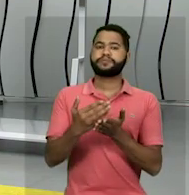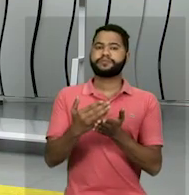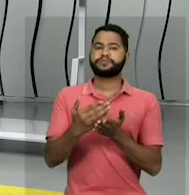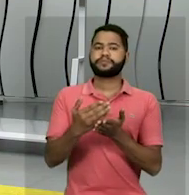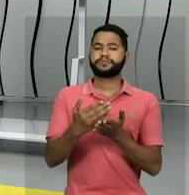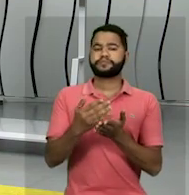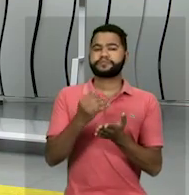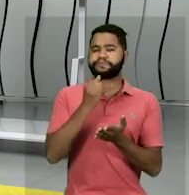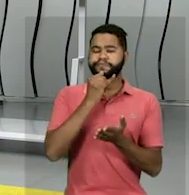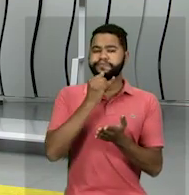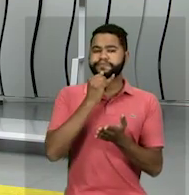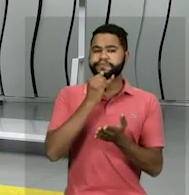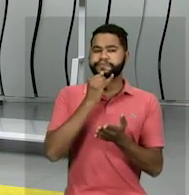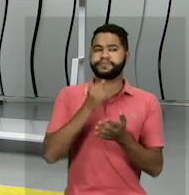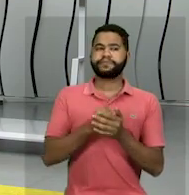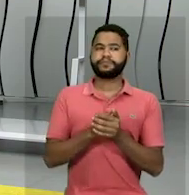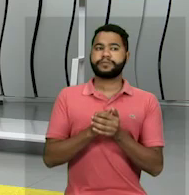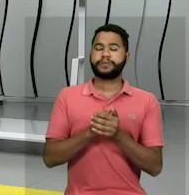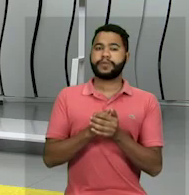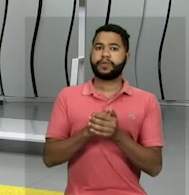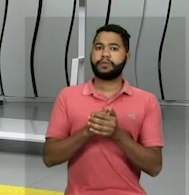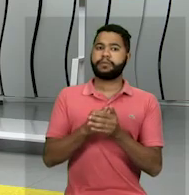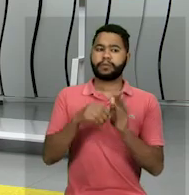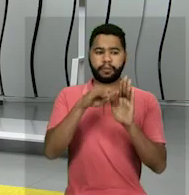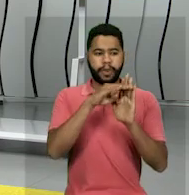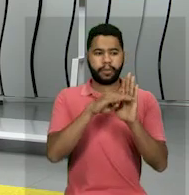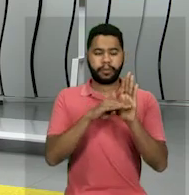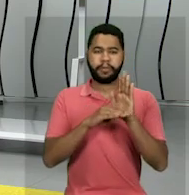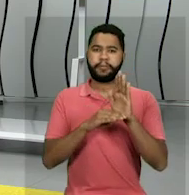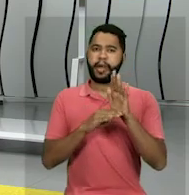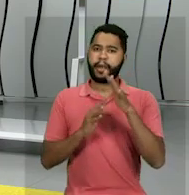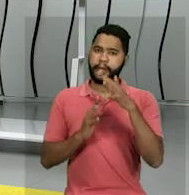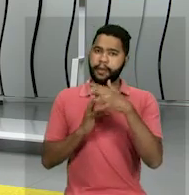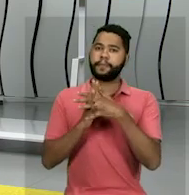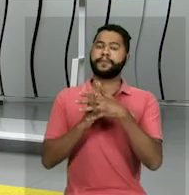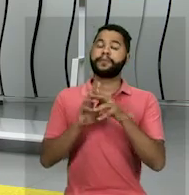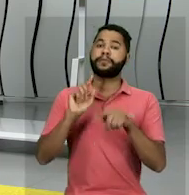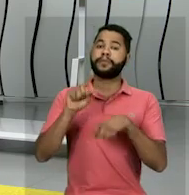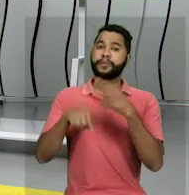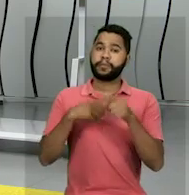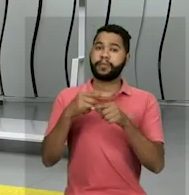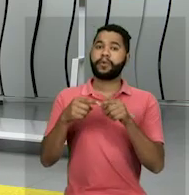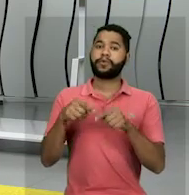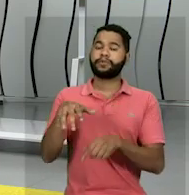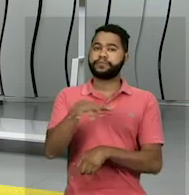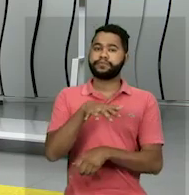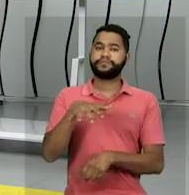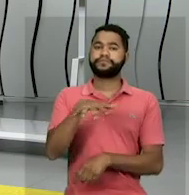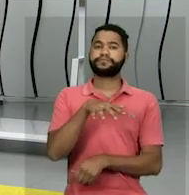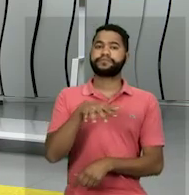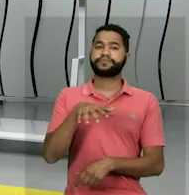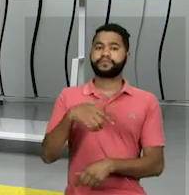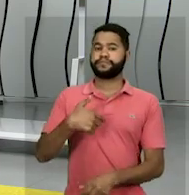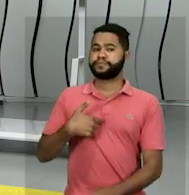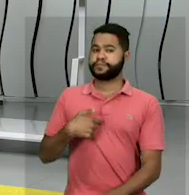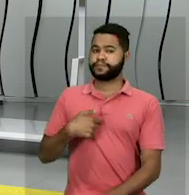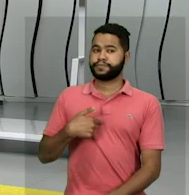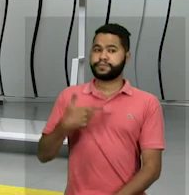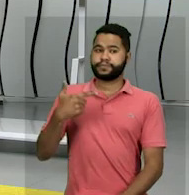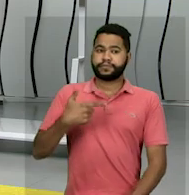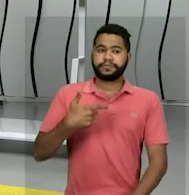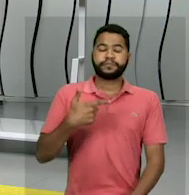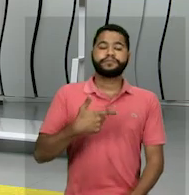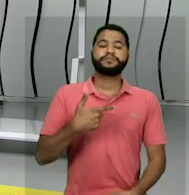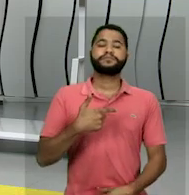ali os regimes totalitários. Entramos na Era Vargas, com a Segunda Guerra